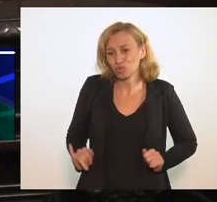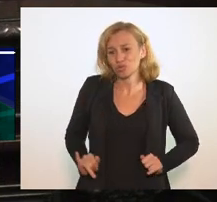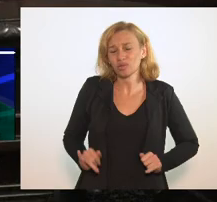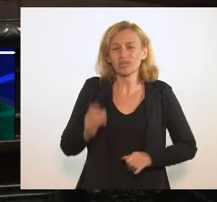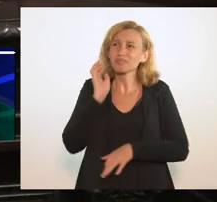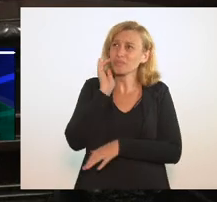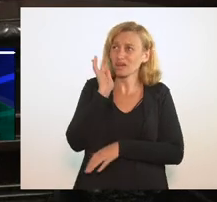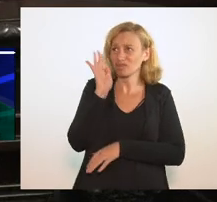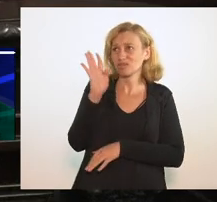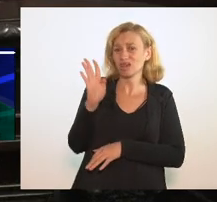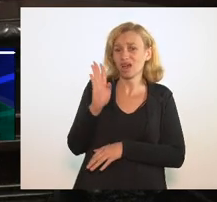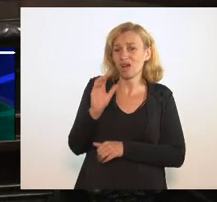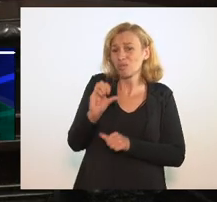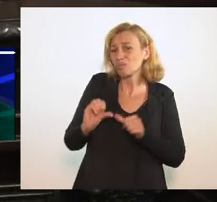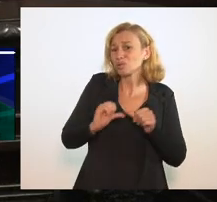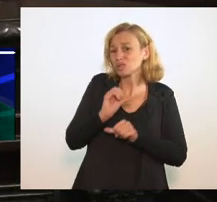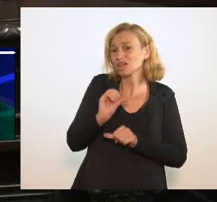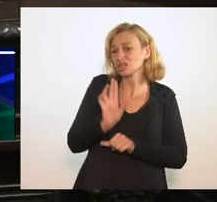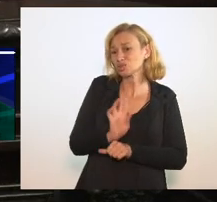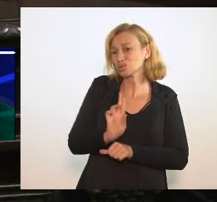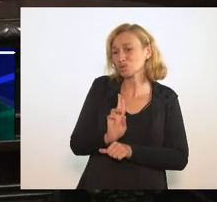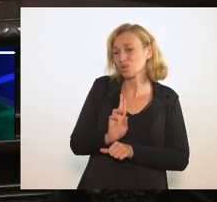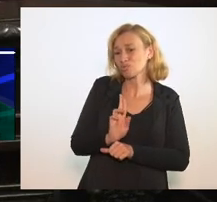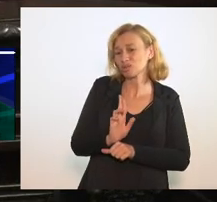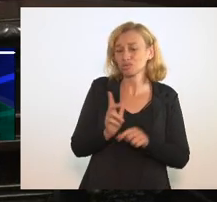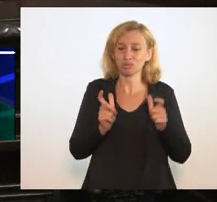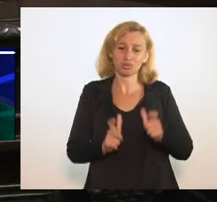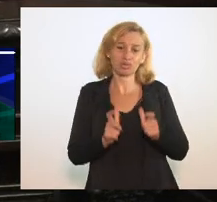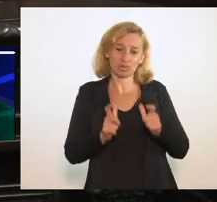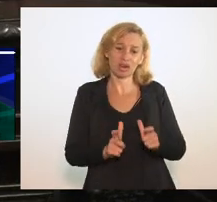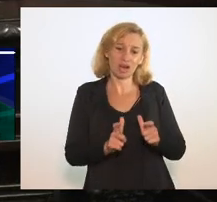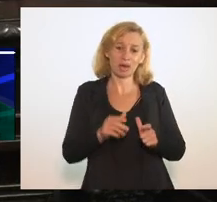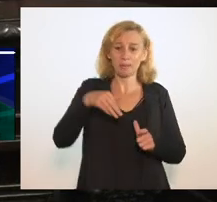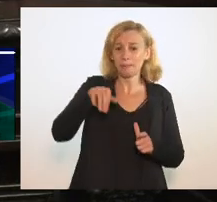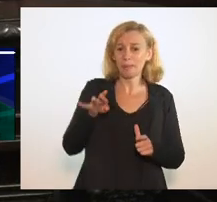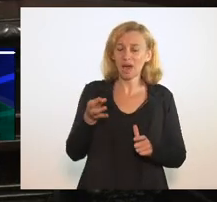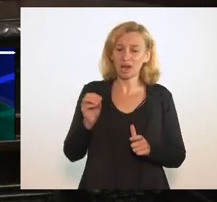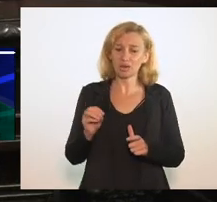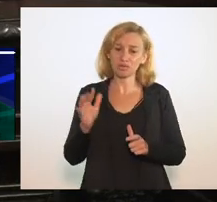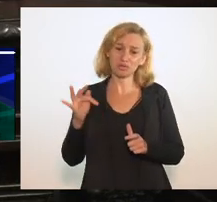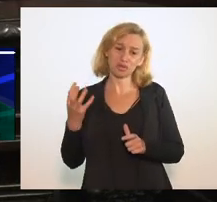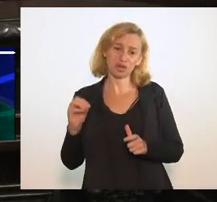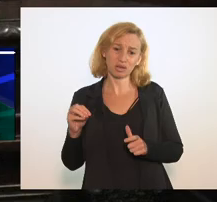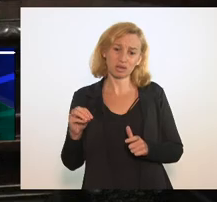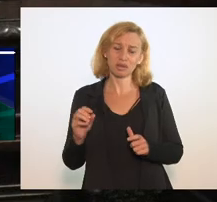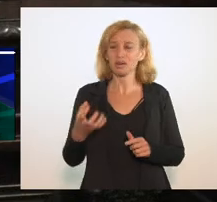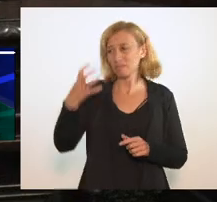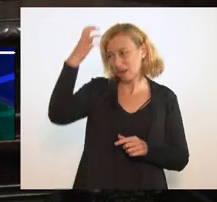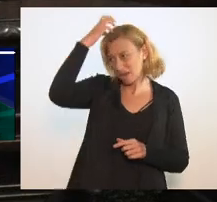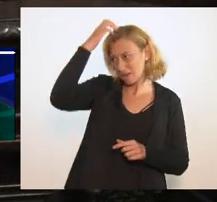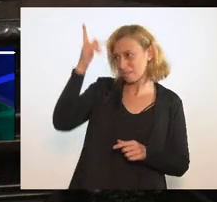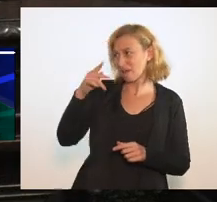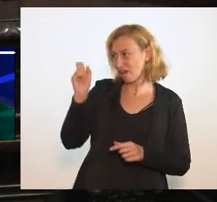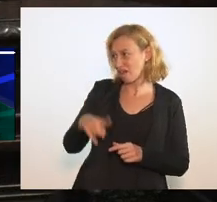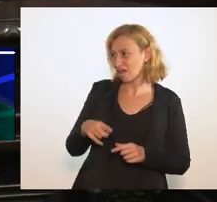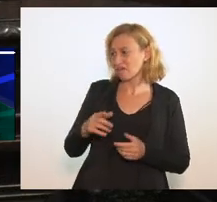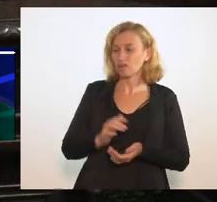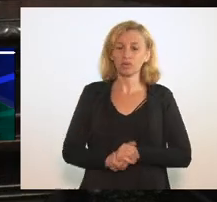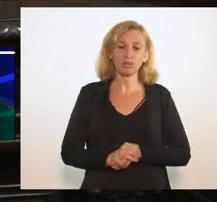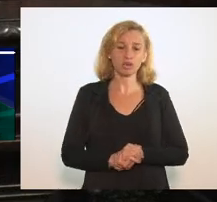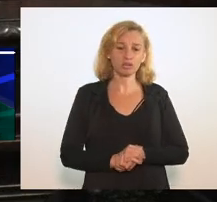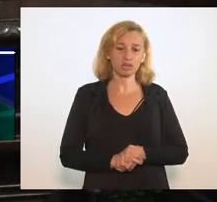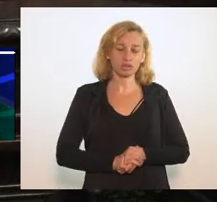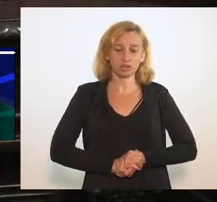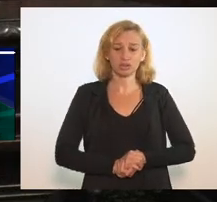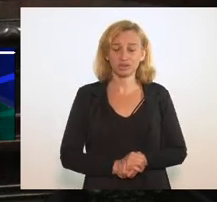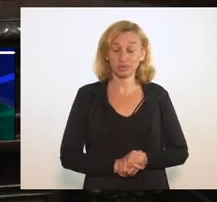imaginar uma mudança do nome do estádio, de Estádio Mário Filho, para Estádio Rei Pelé. Se para daqui a um tempo,